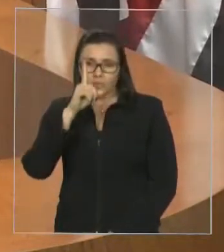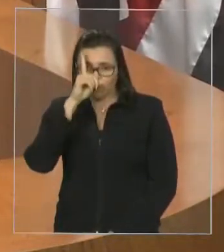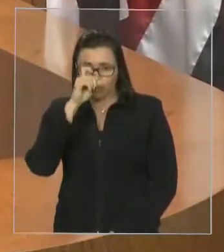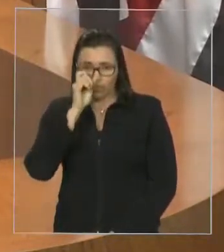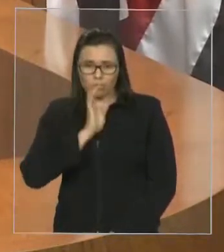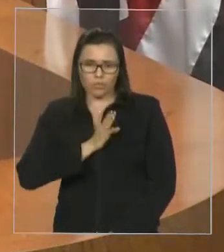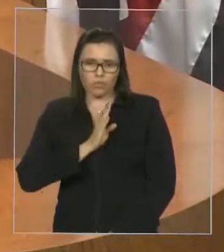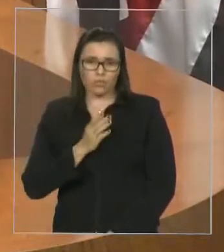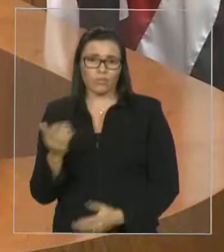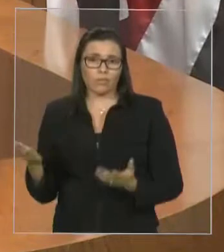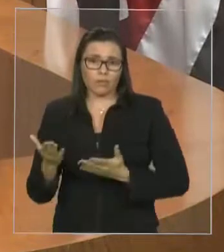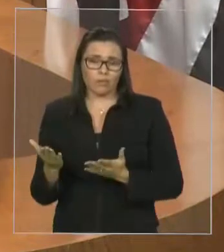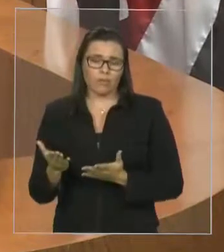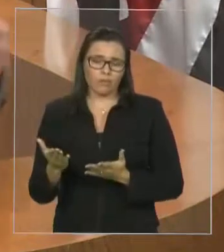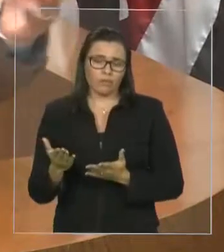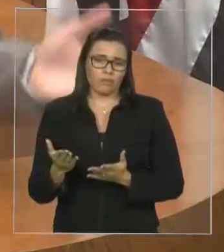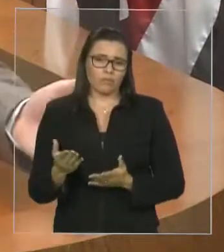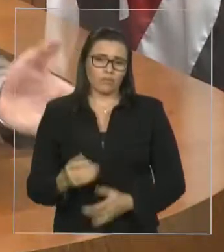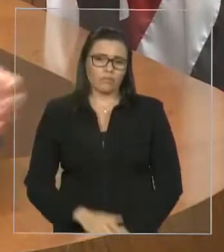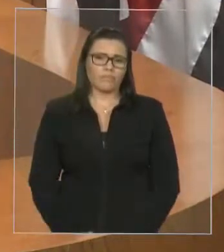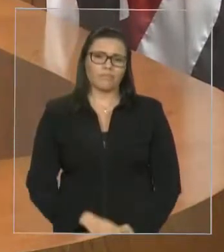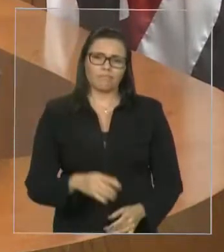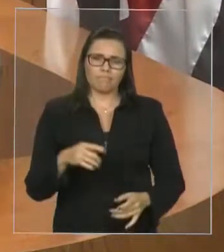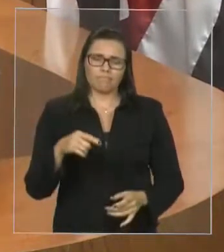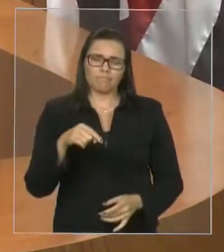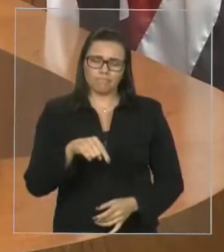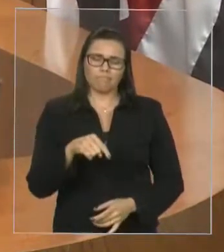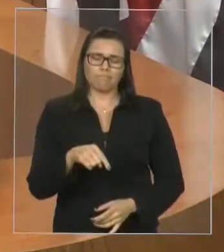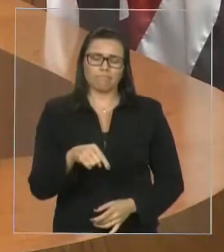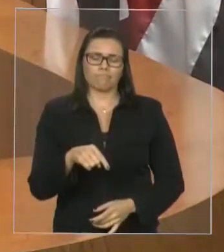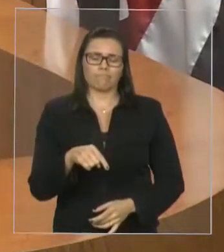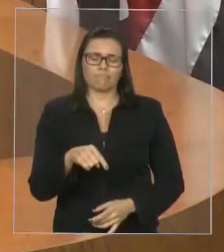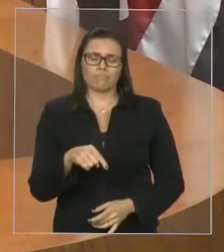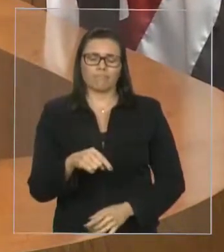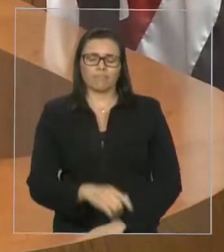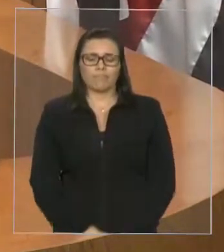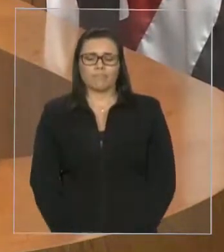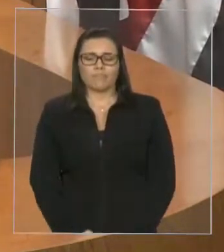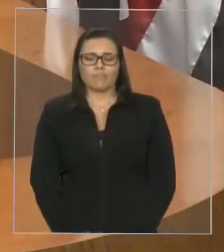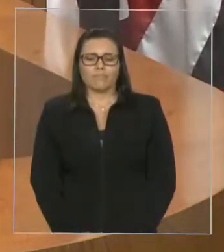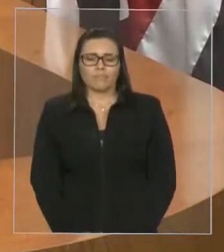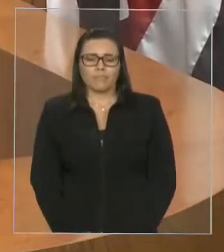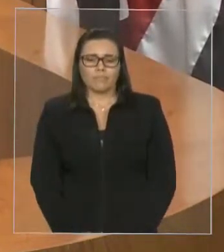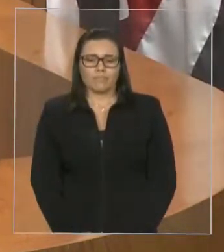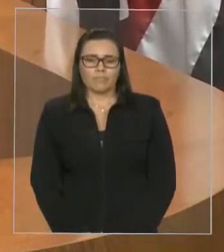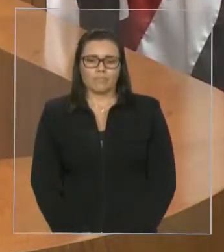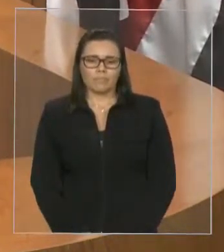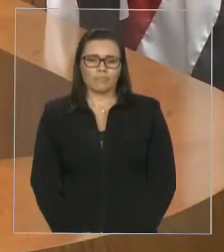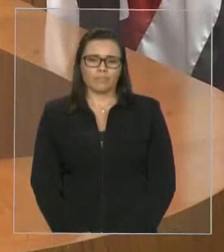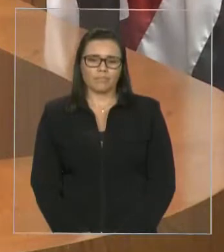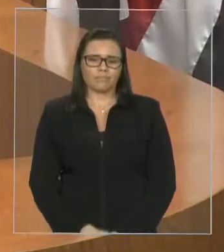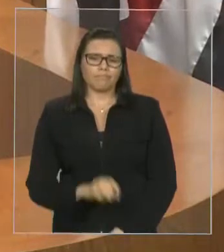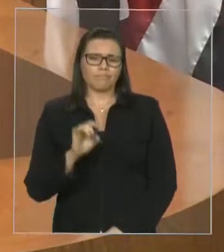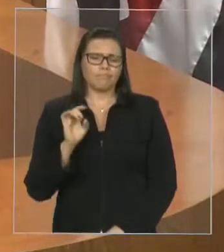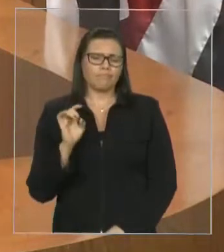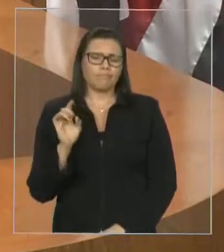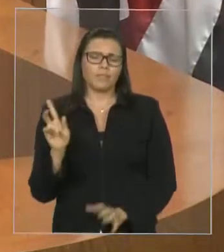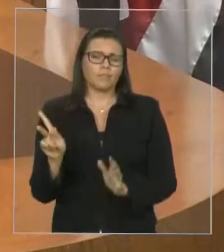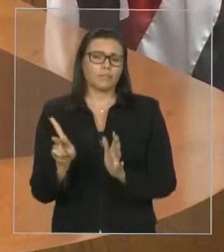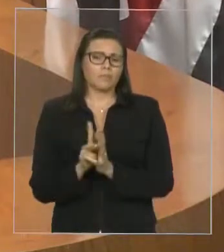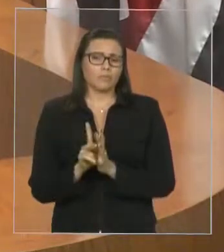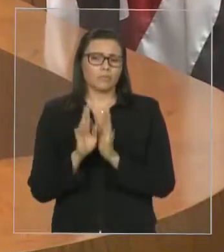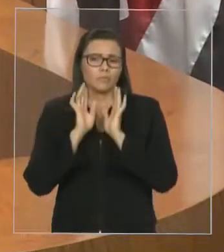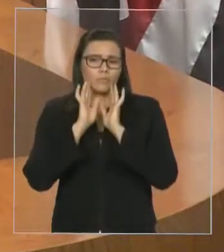ortopedia. E esses leitos ficarão disponíveis para exclusivamente o tratamento do câncer. Então, é